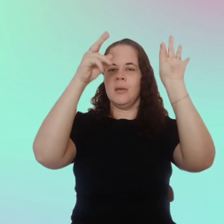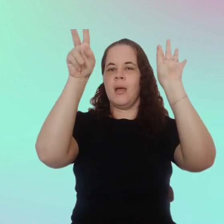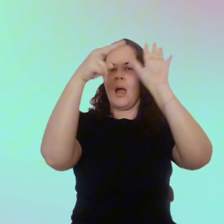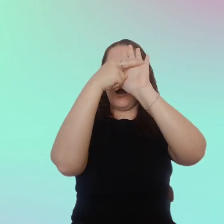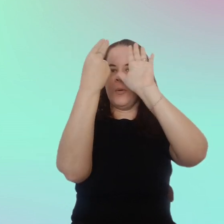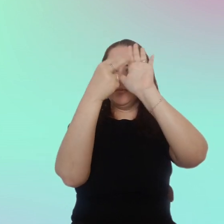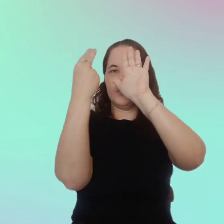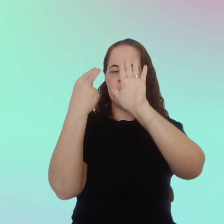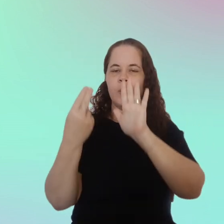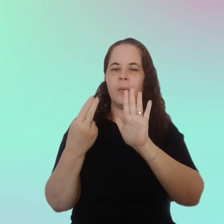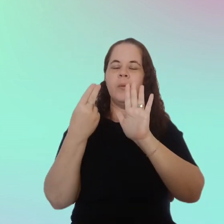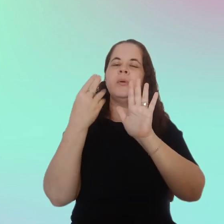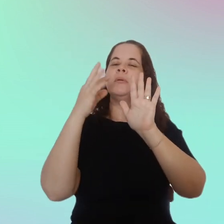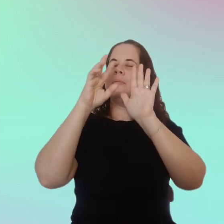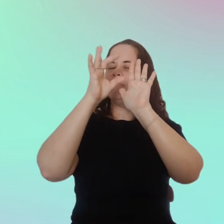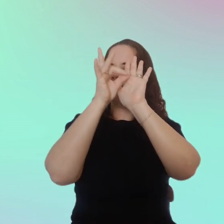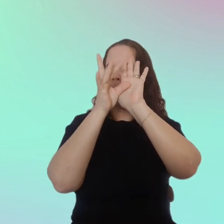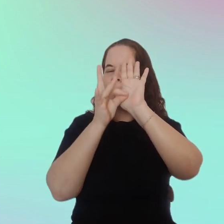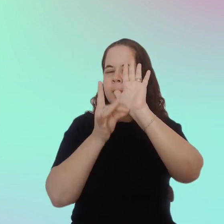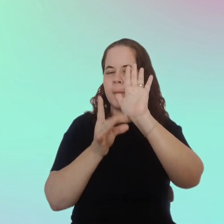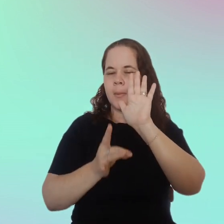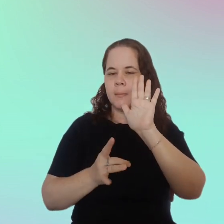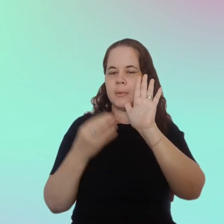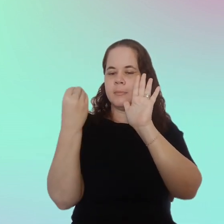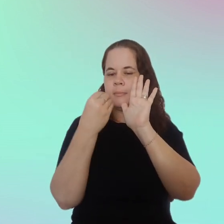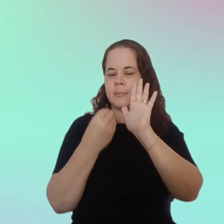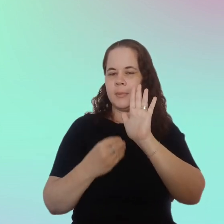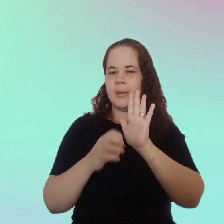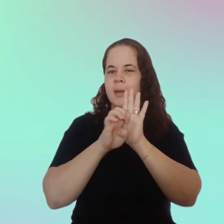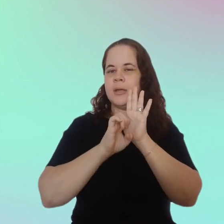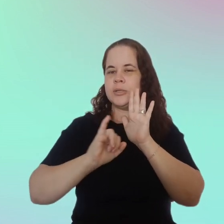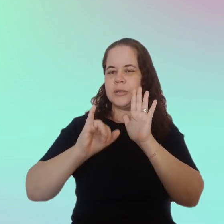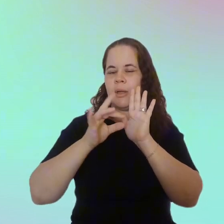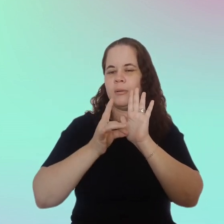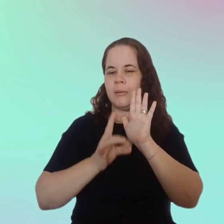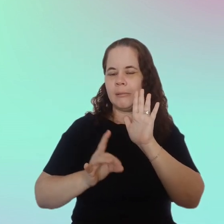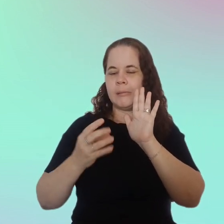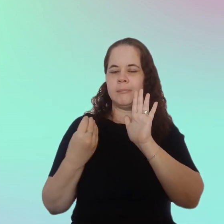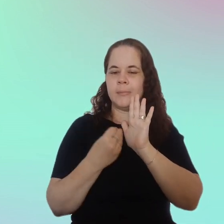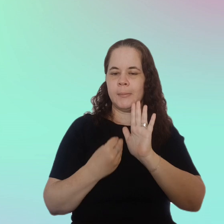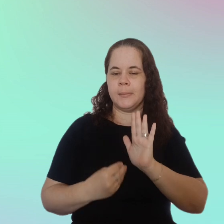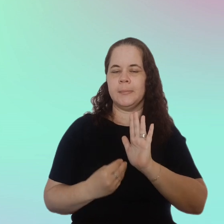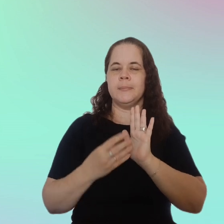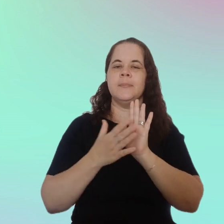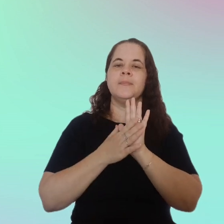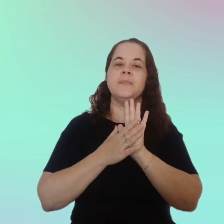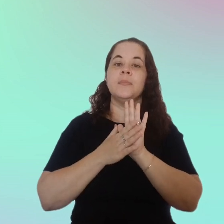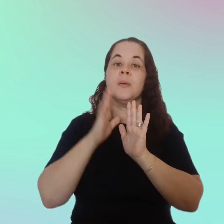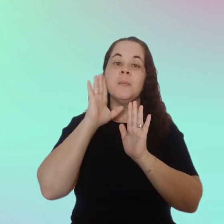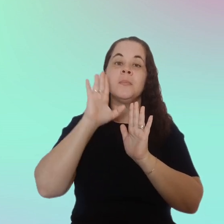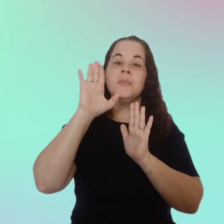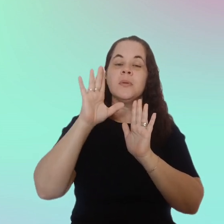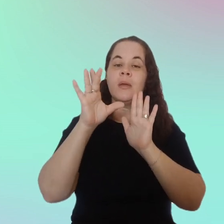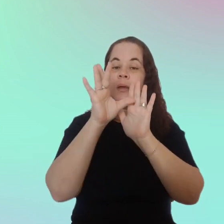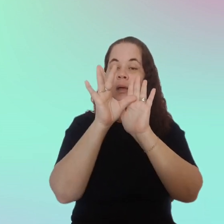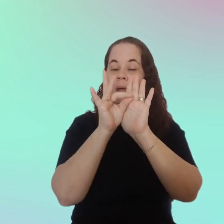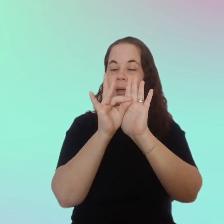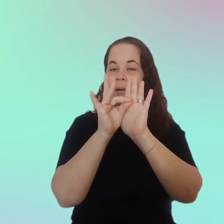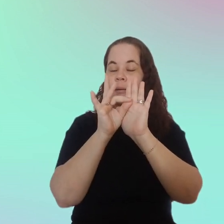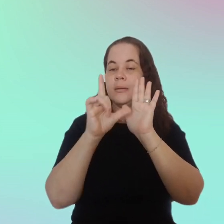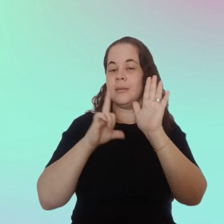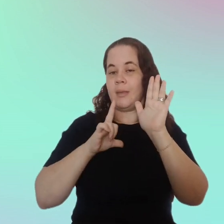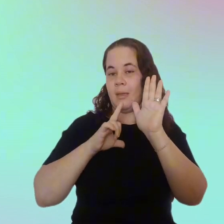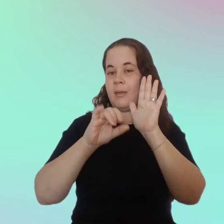a editora e o nome do edital e, principalmente, né, o que o edital foi contemplado